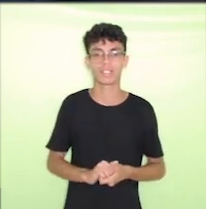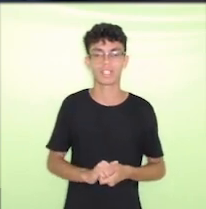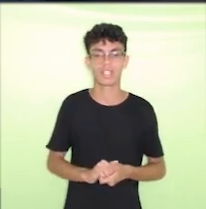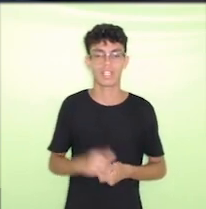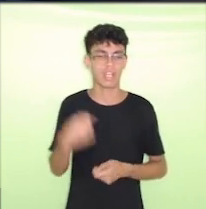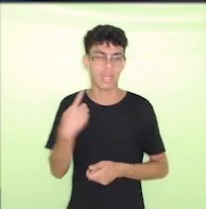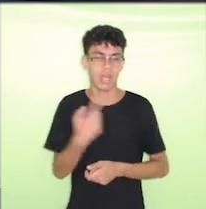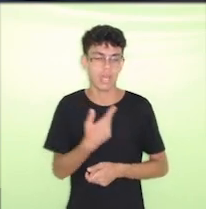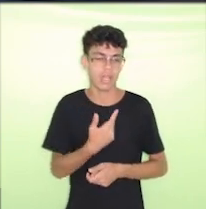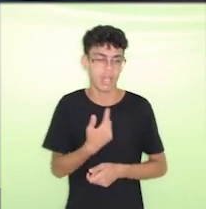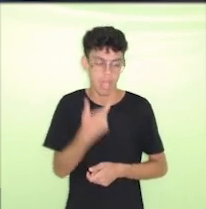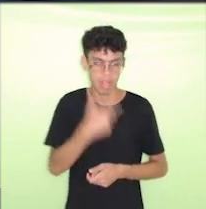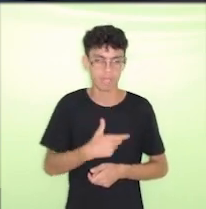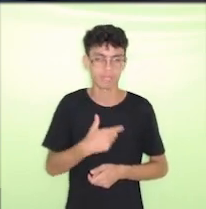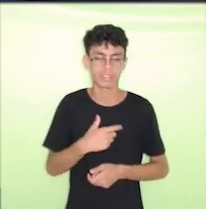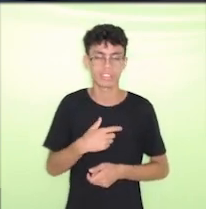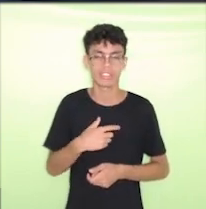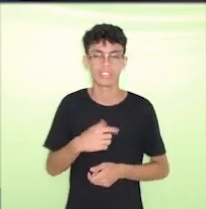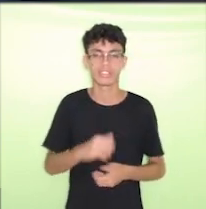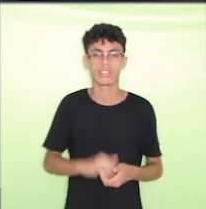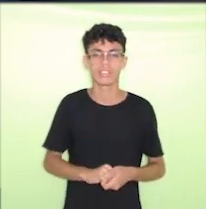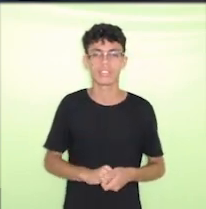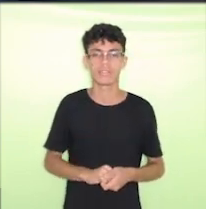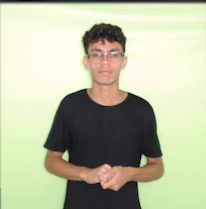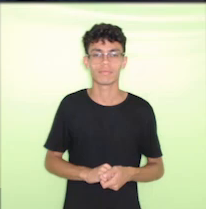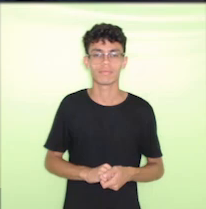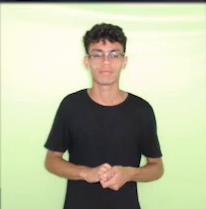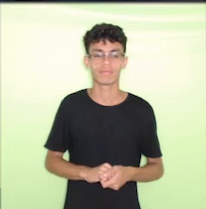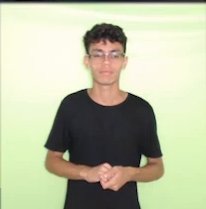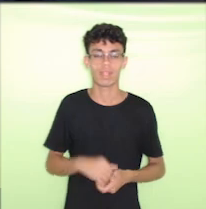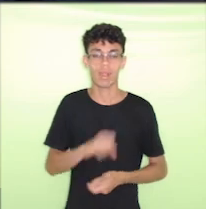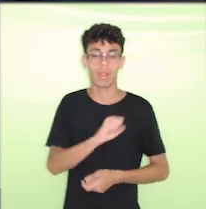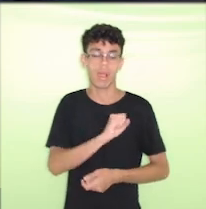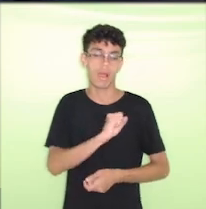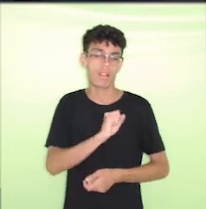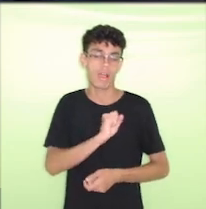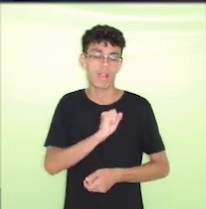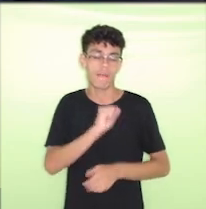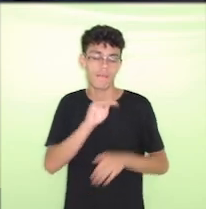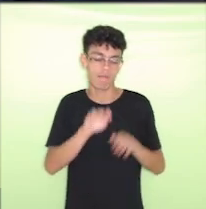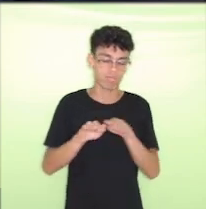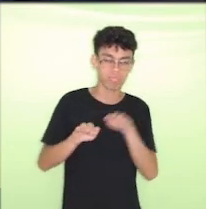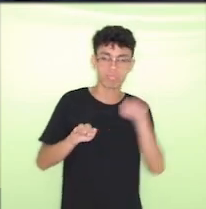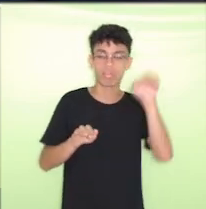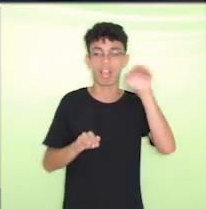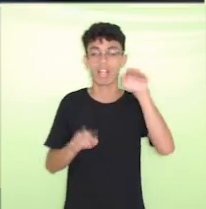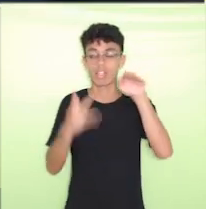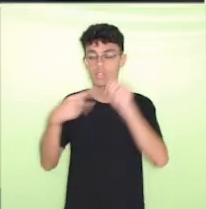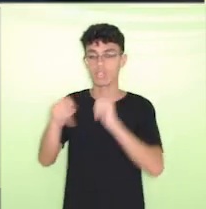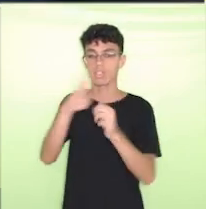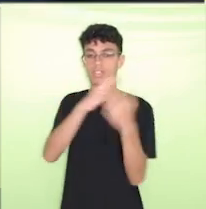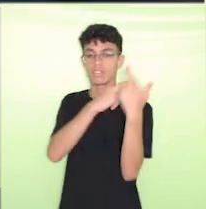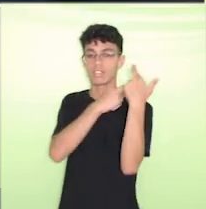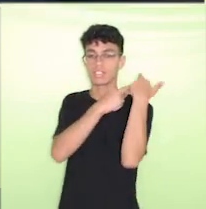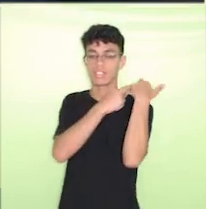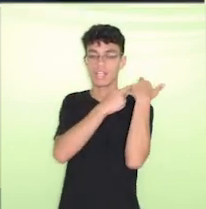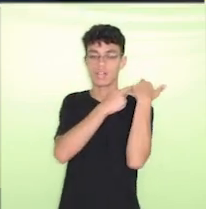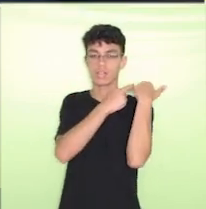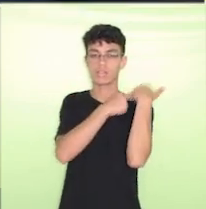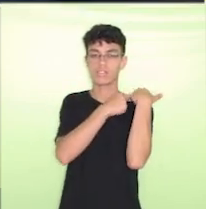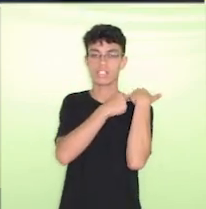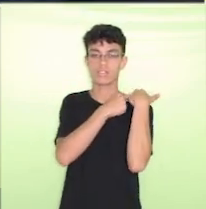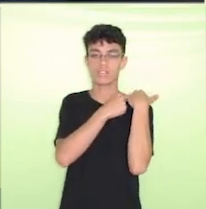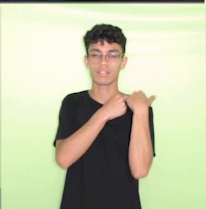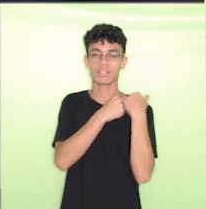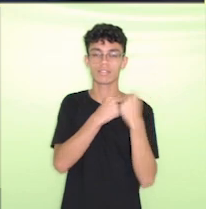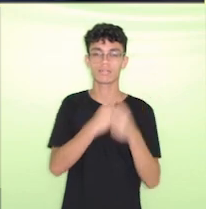dentro. Tenho privilégios limitados. O meu nível de aspiração não pode ultrapassar suas funções. Mas o senhor é parte do colégio. E